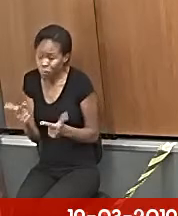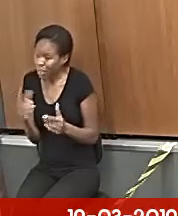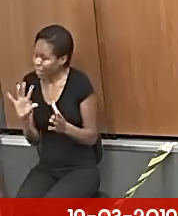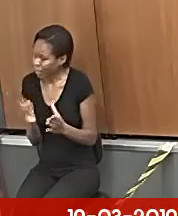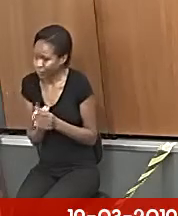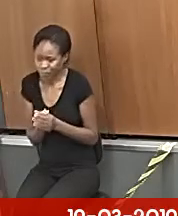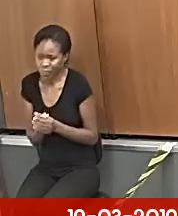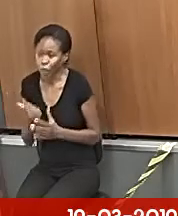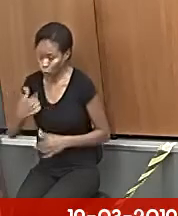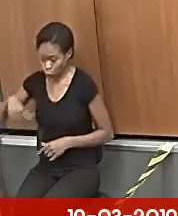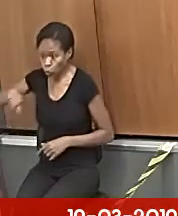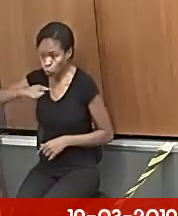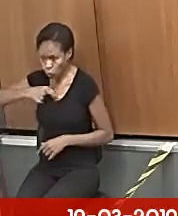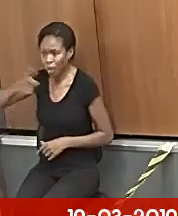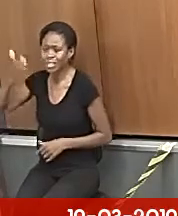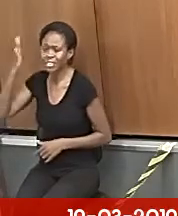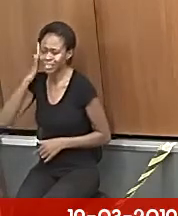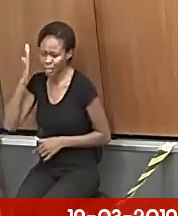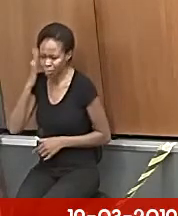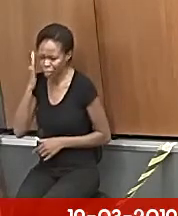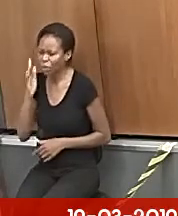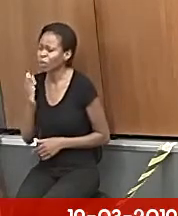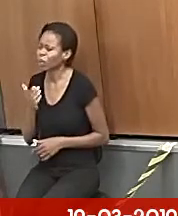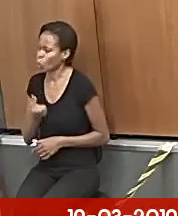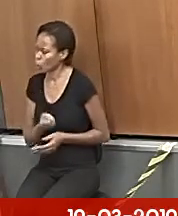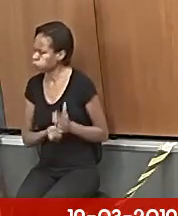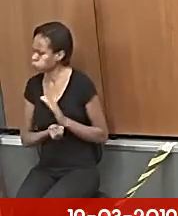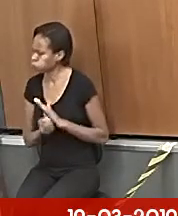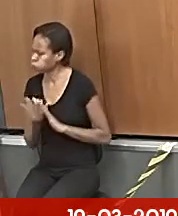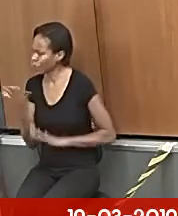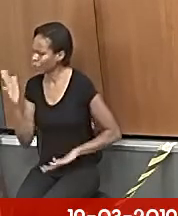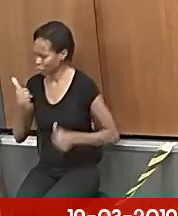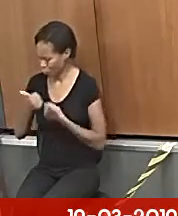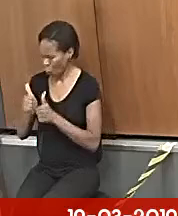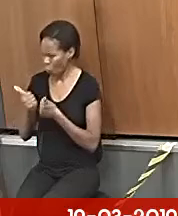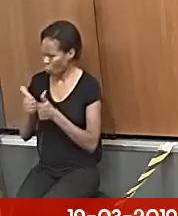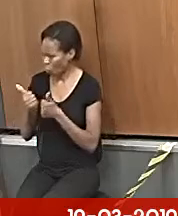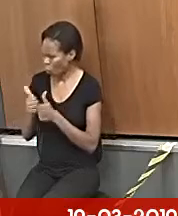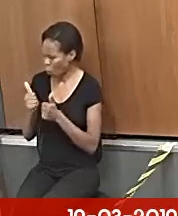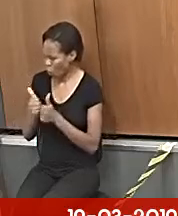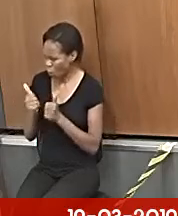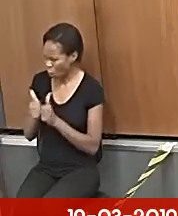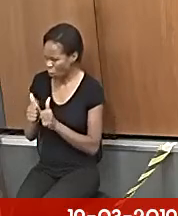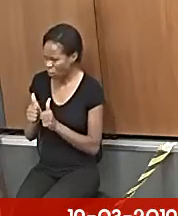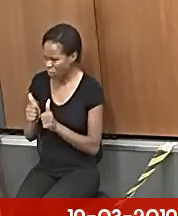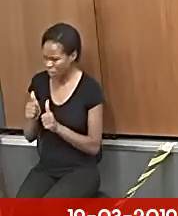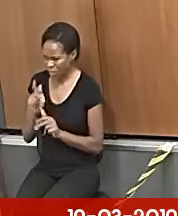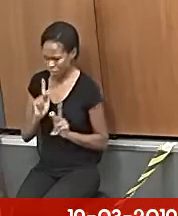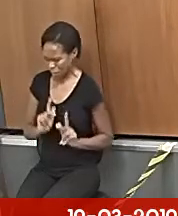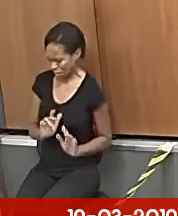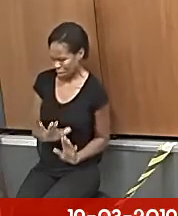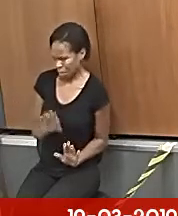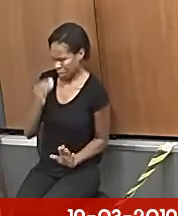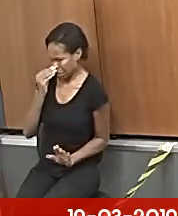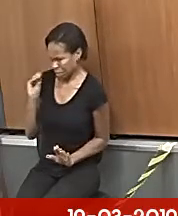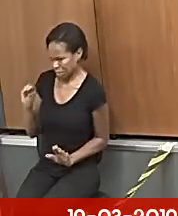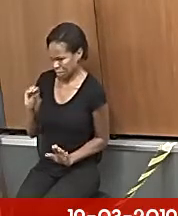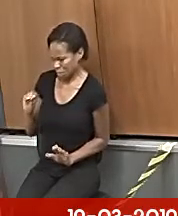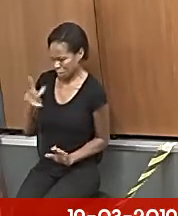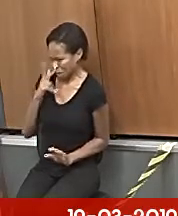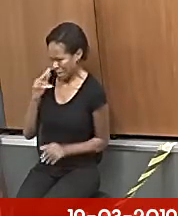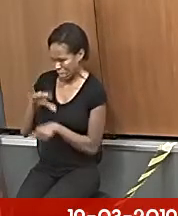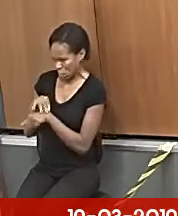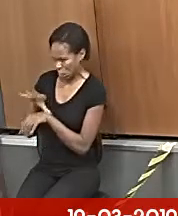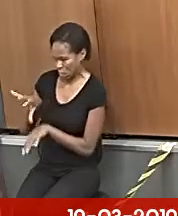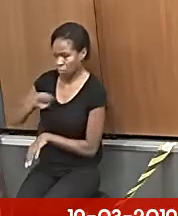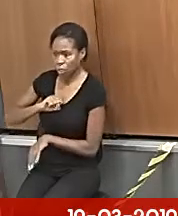sabem que já passou quantas vezes dentro onde as pessoas acham que os meninos com a doença contagiosa que pega isso não pega não gente